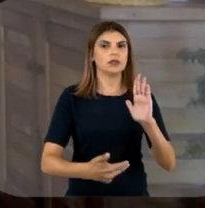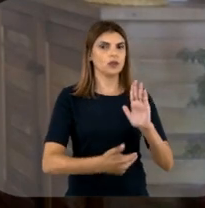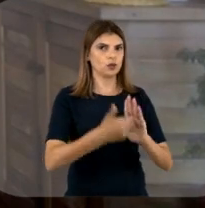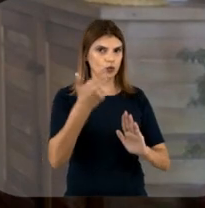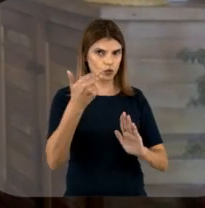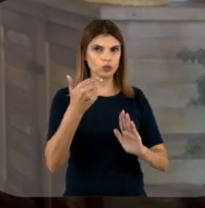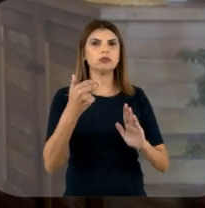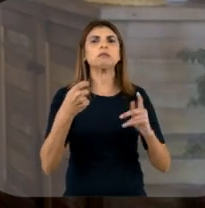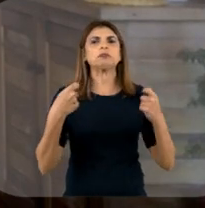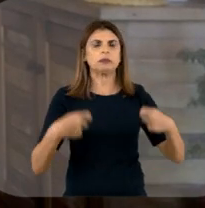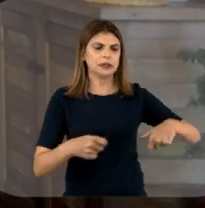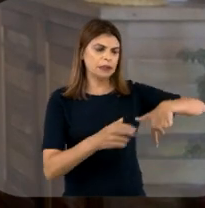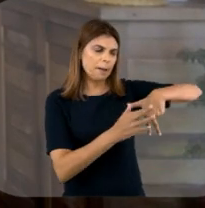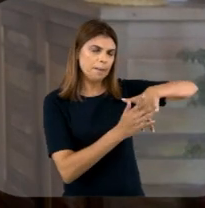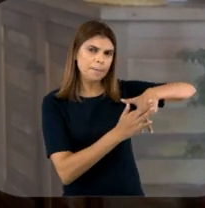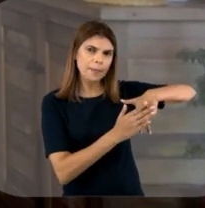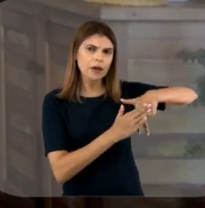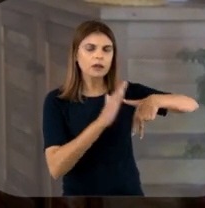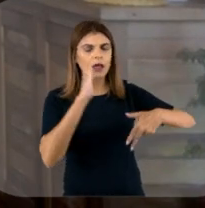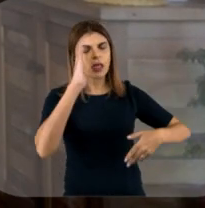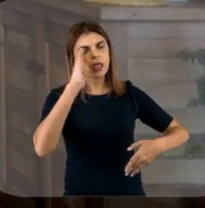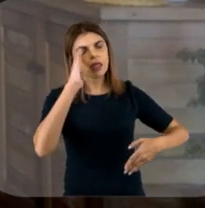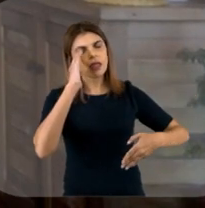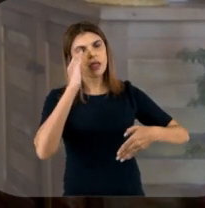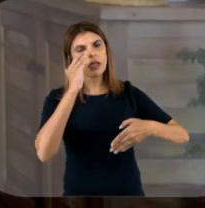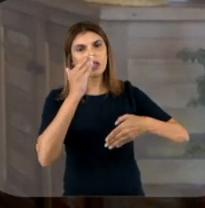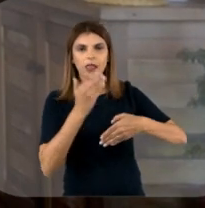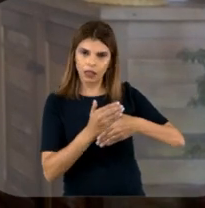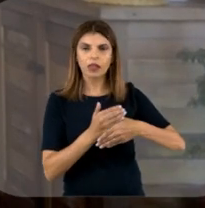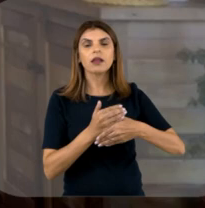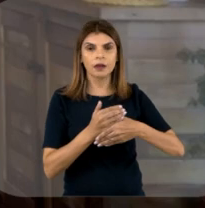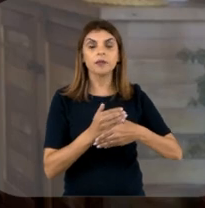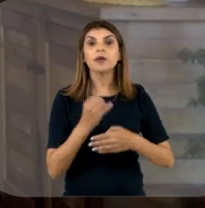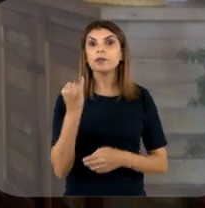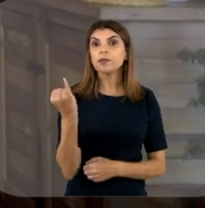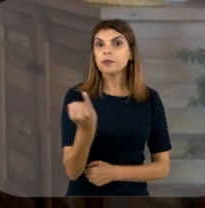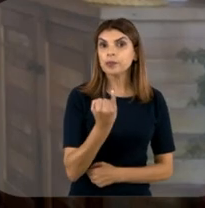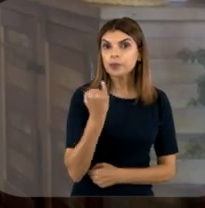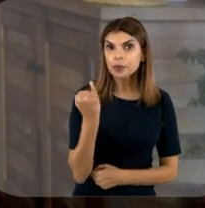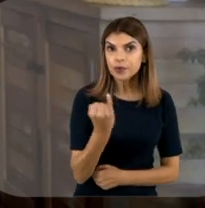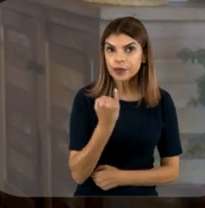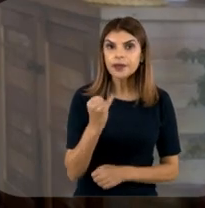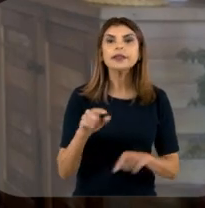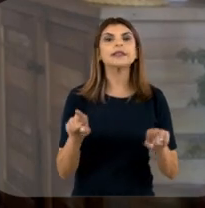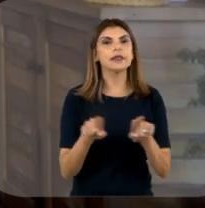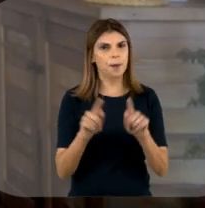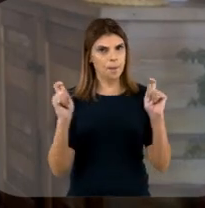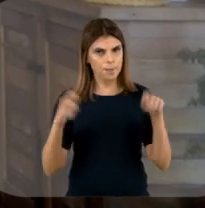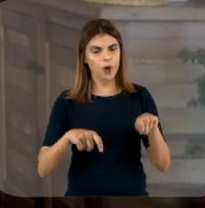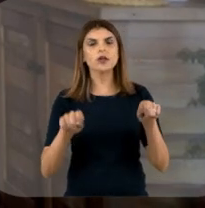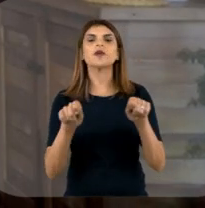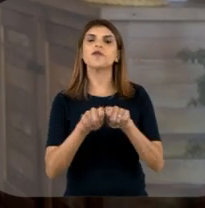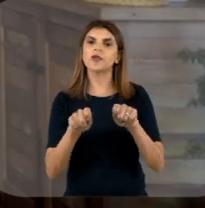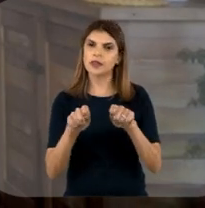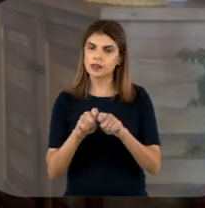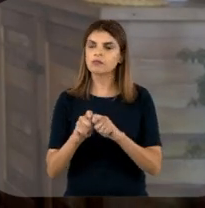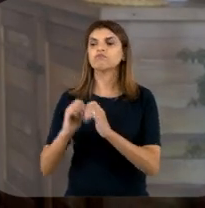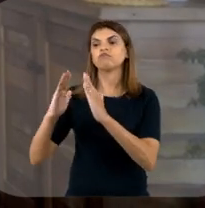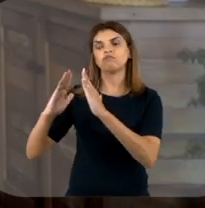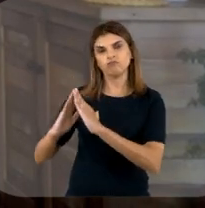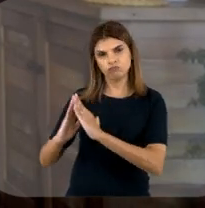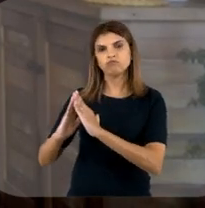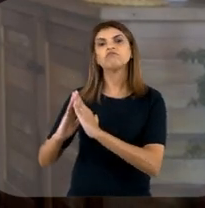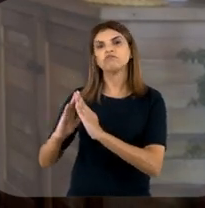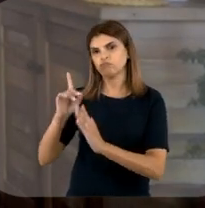dentro de um centro cirúrgico com a paciente sob sedação, mas é importante que a gente saiba que ele também pode ser